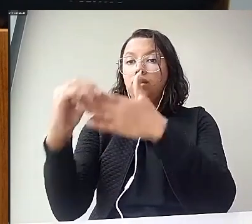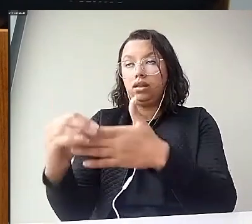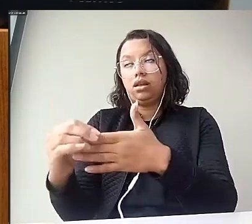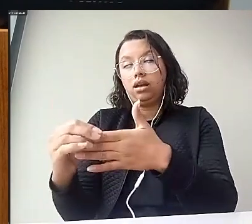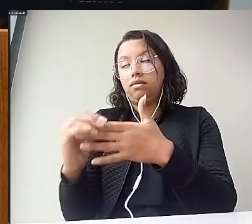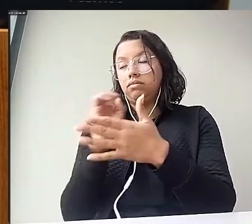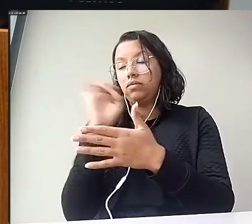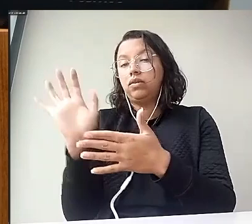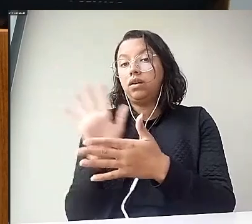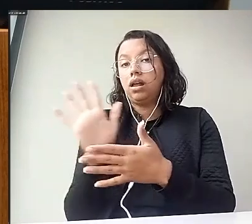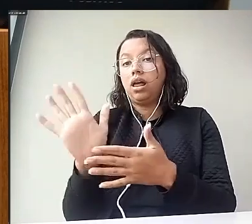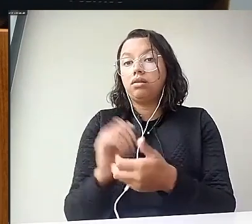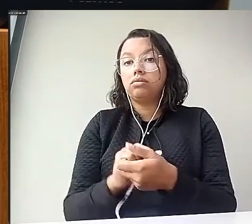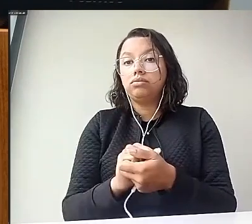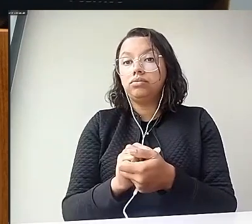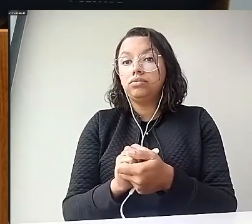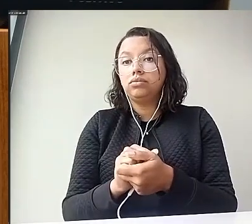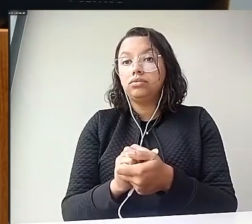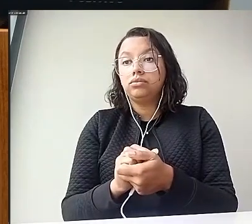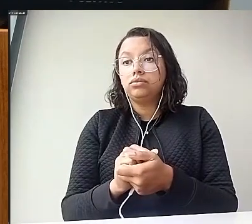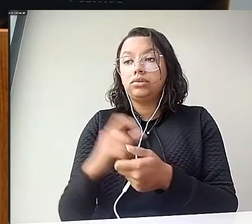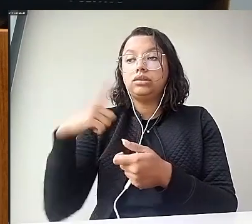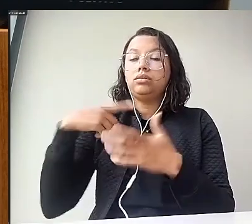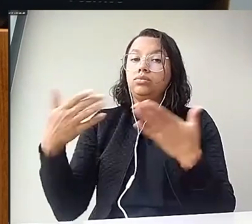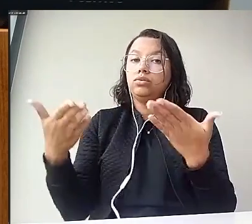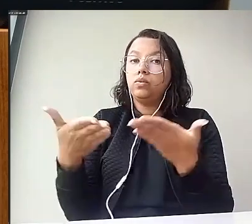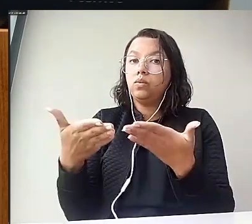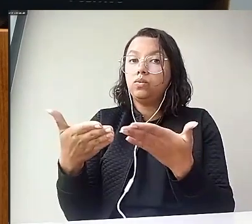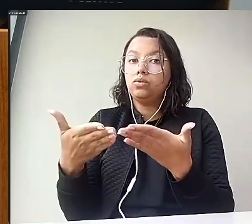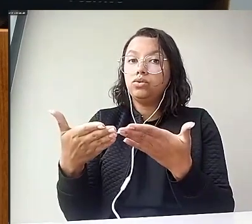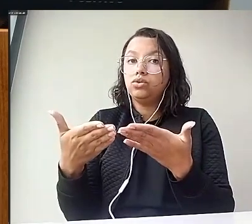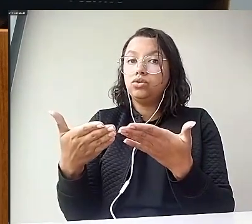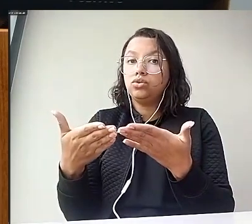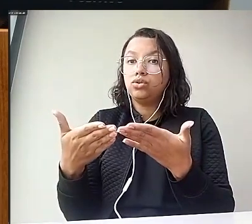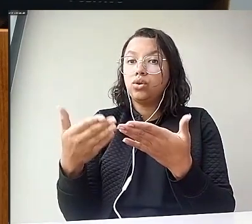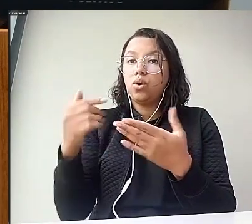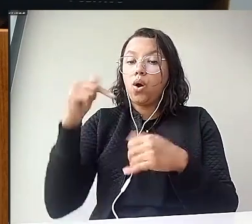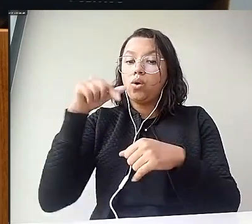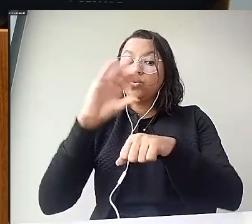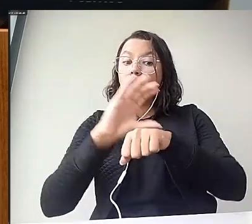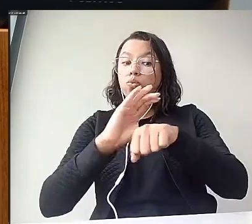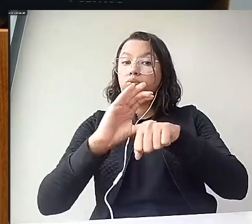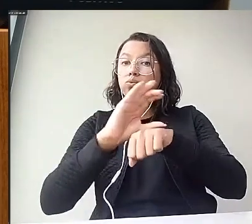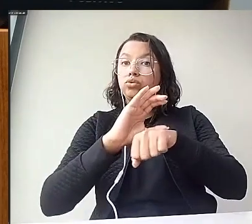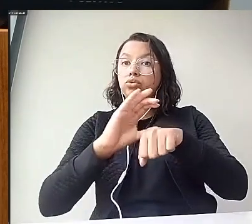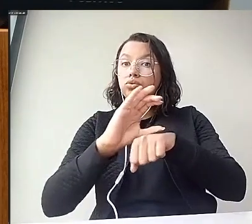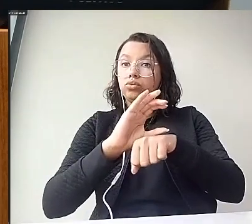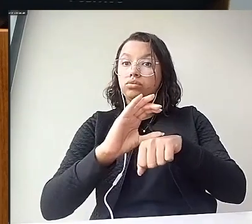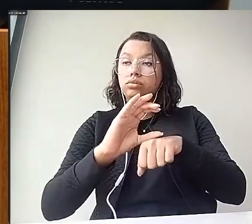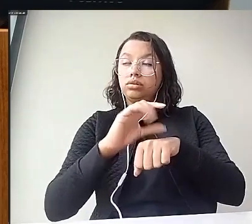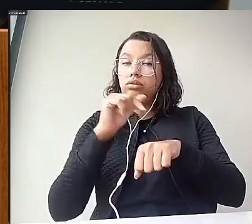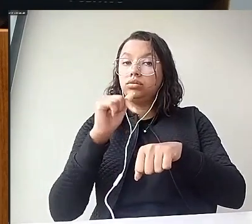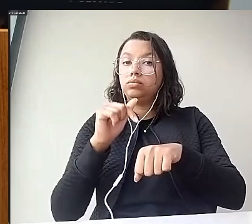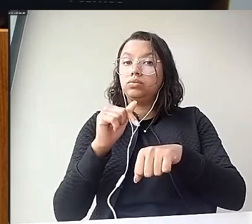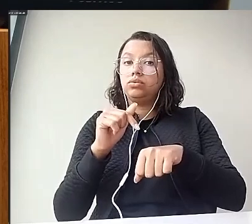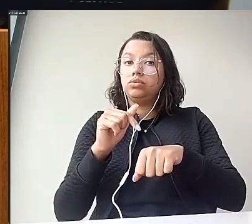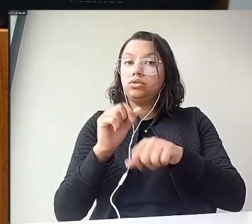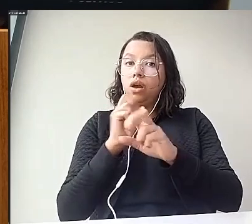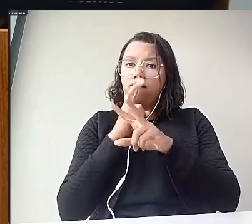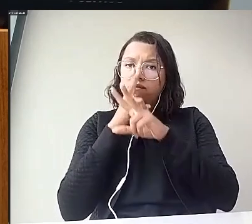consequentemente, a nós termos hoje um constitucionalismo que eu arriscaria dizer que é